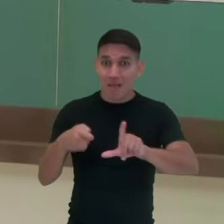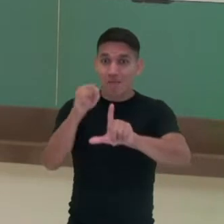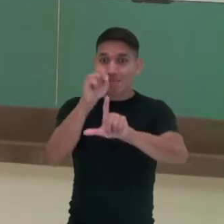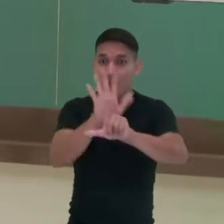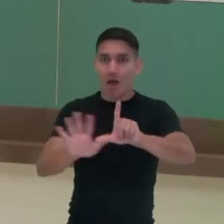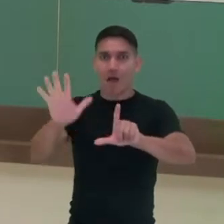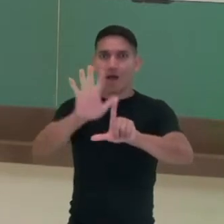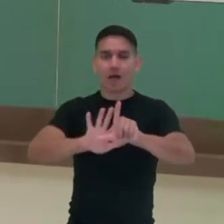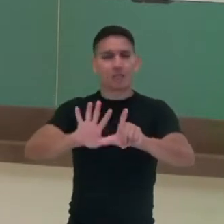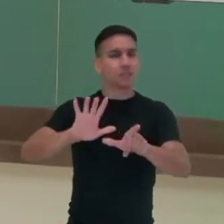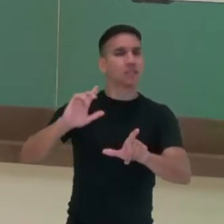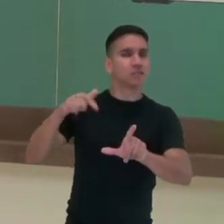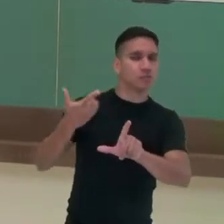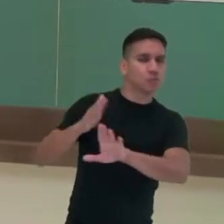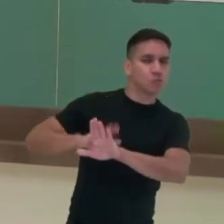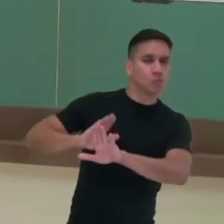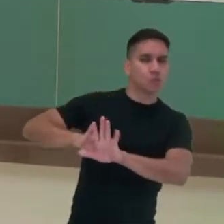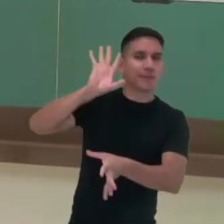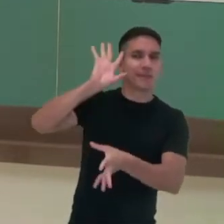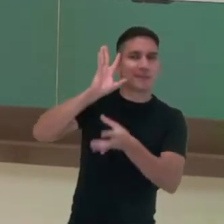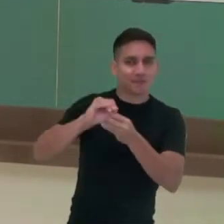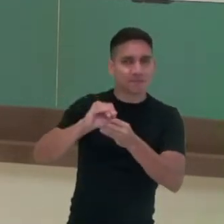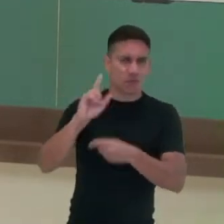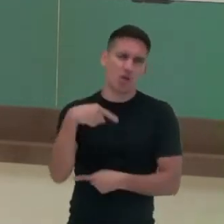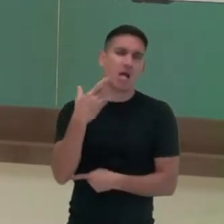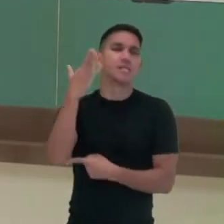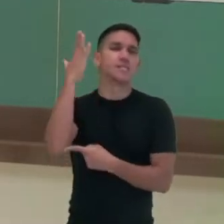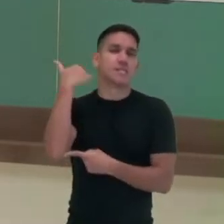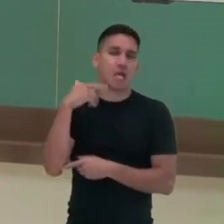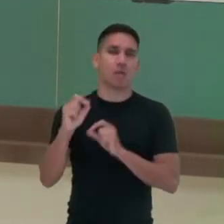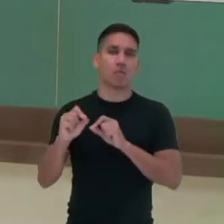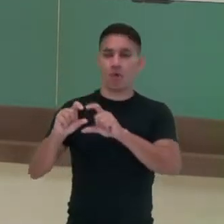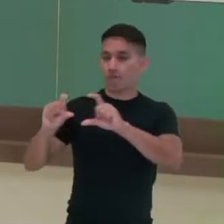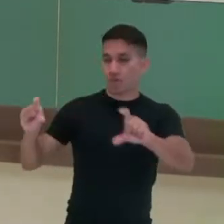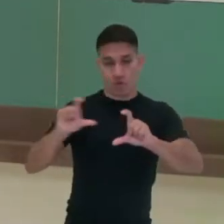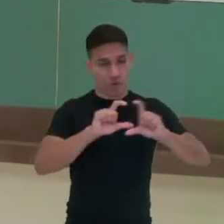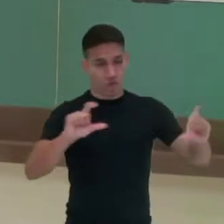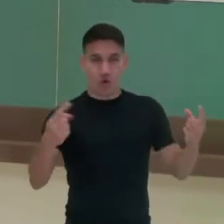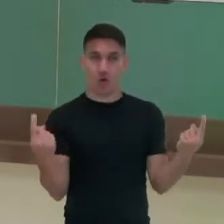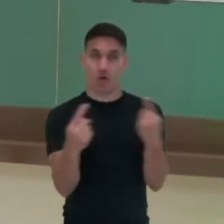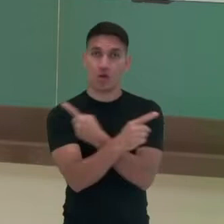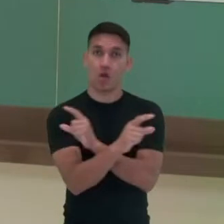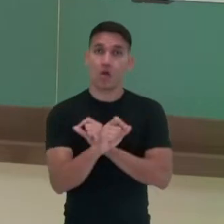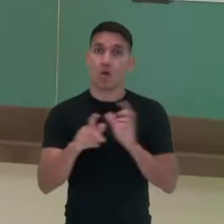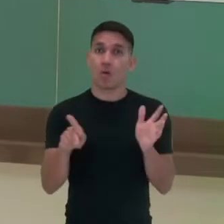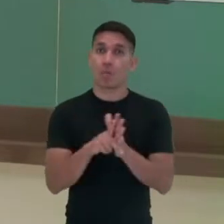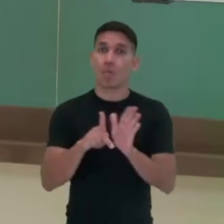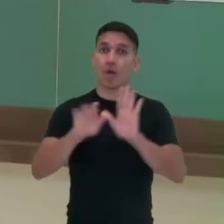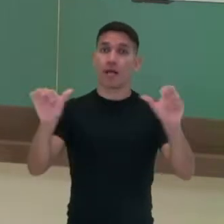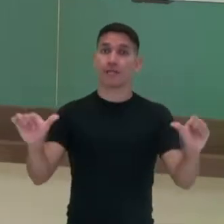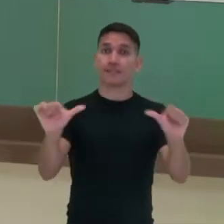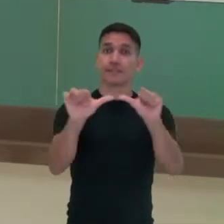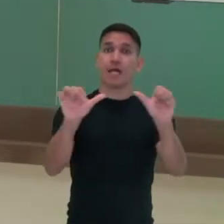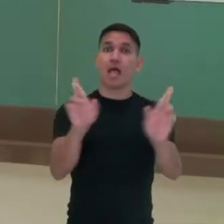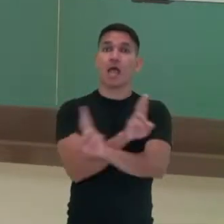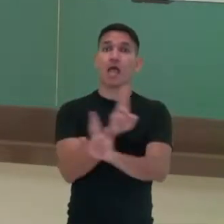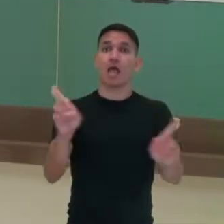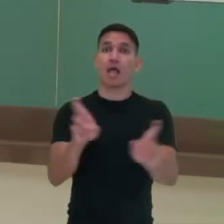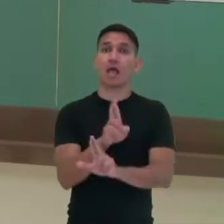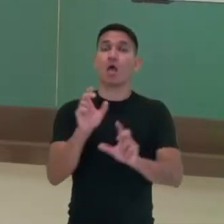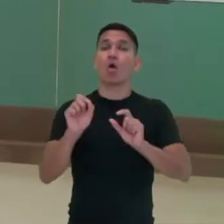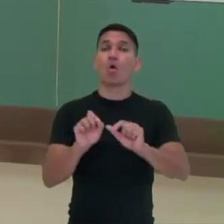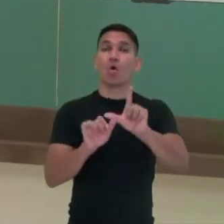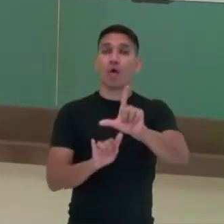conclusões. Sabemos que duas funções inversas, elas são simétricas em relação à reta